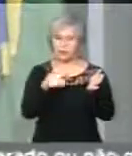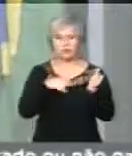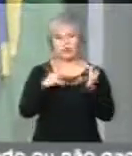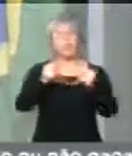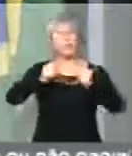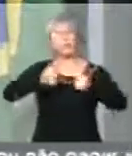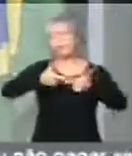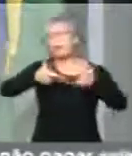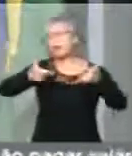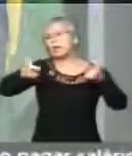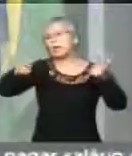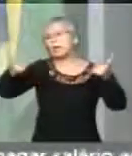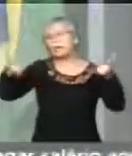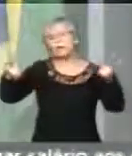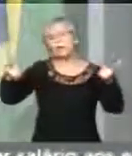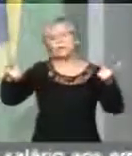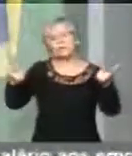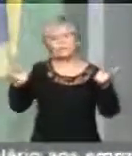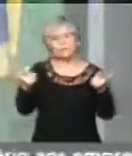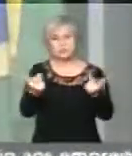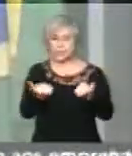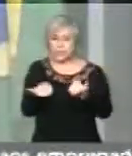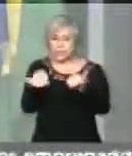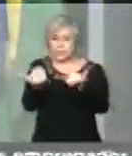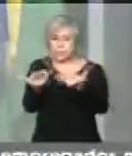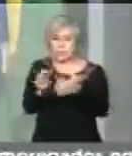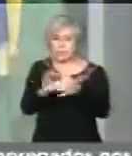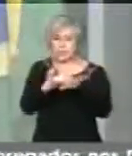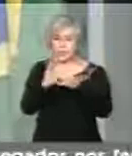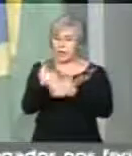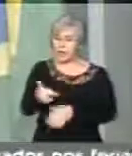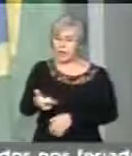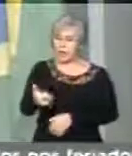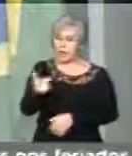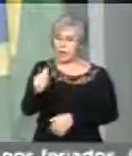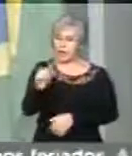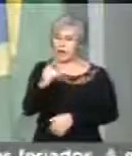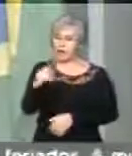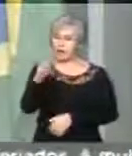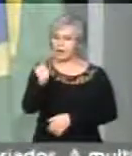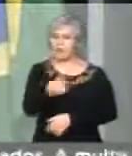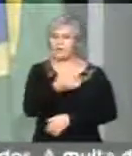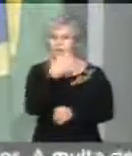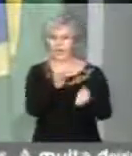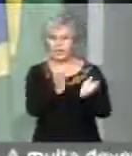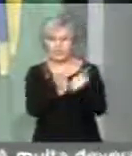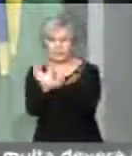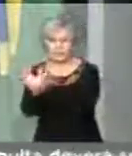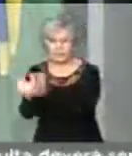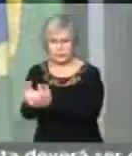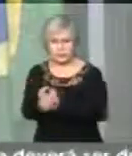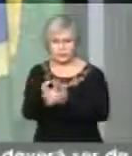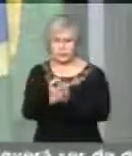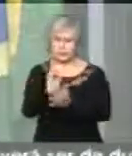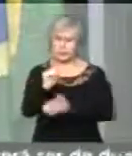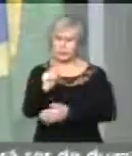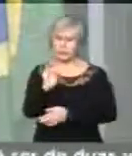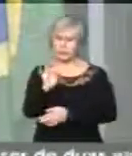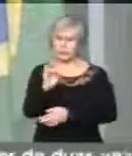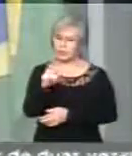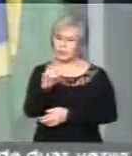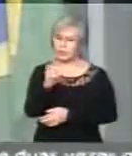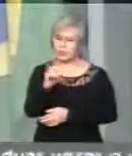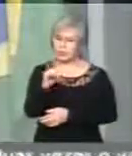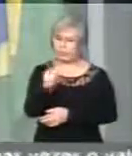amplo, ele concede o porte de armas para uma série de categorias que as pessoas têm que